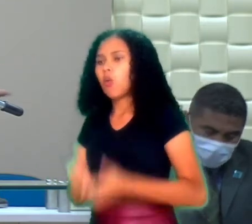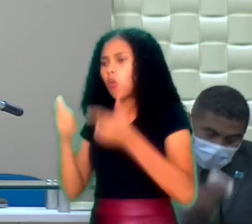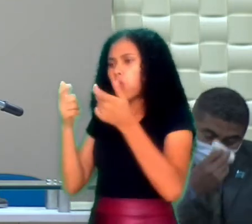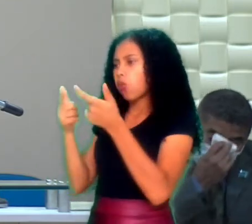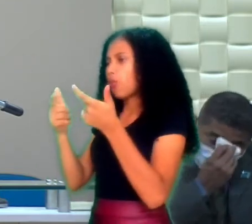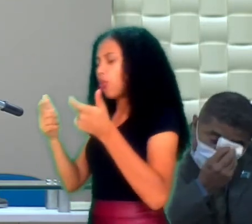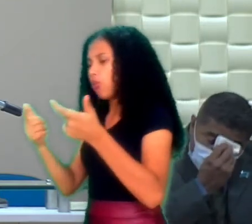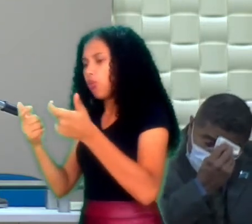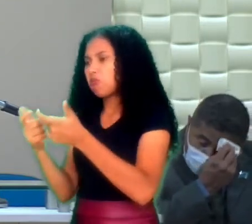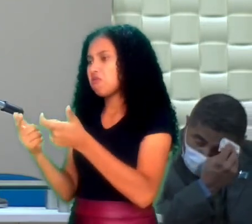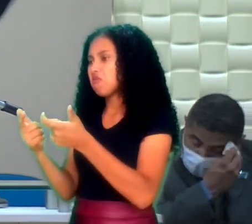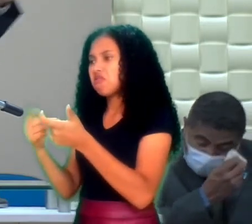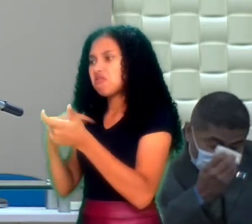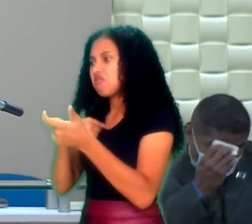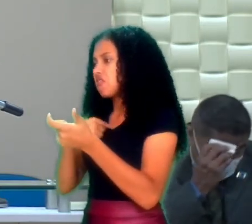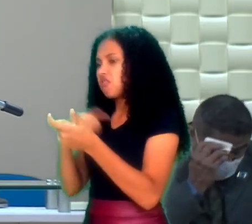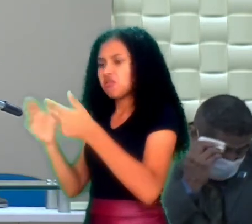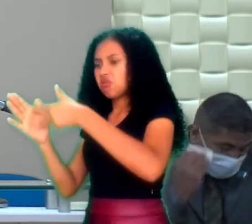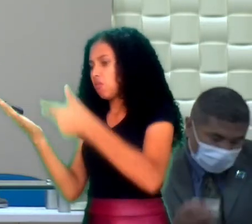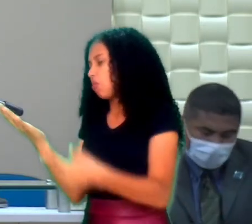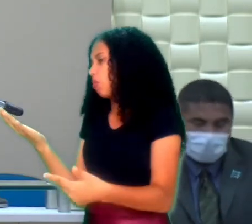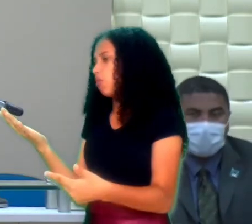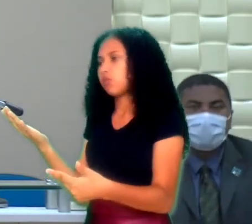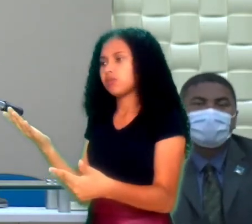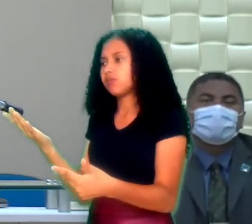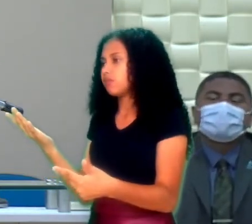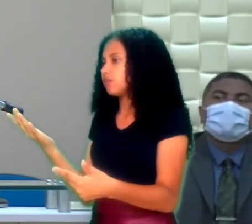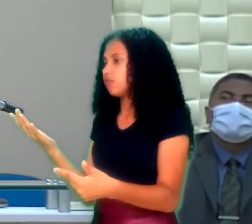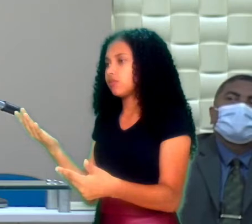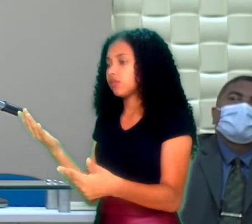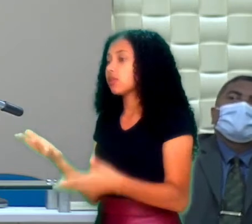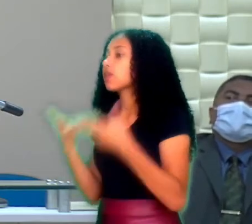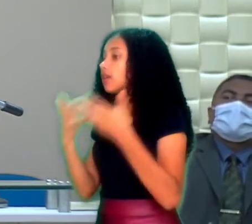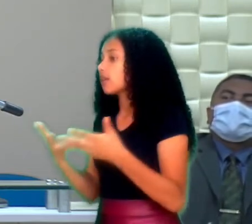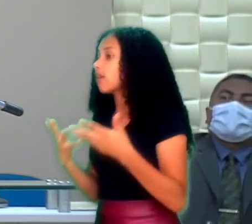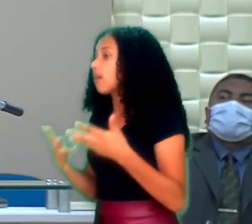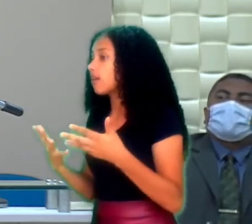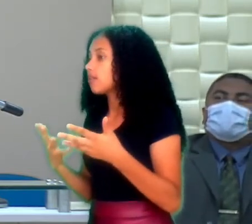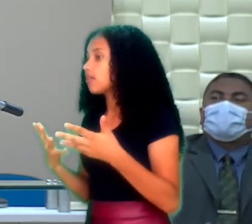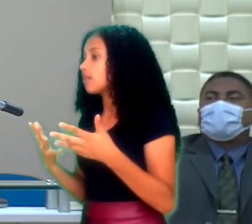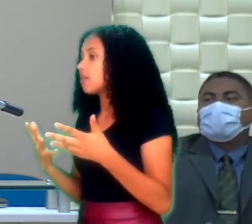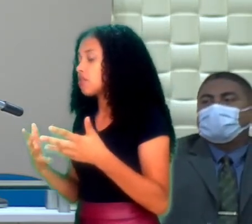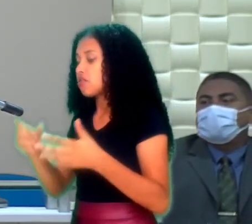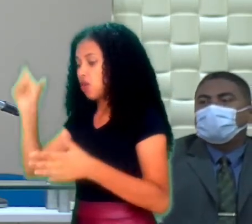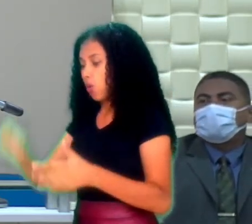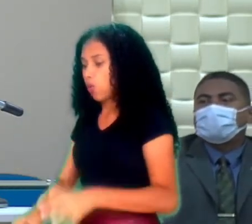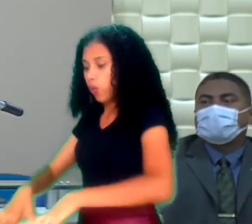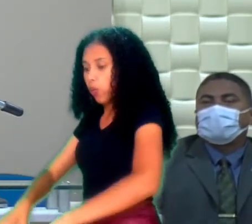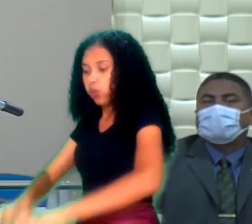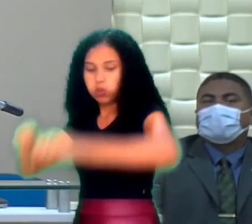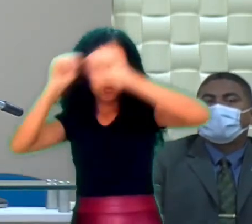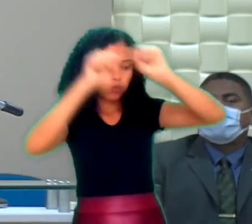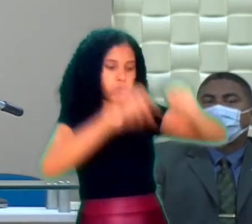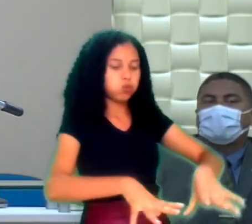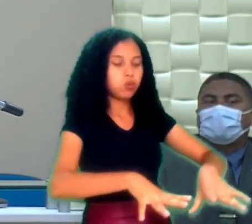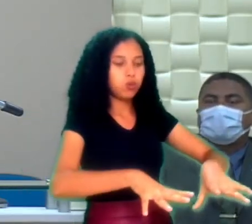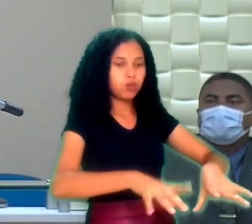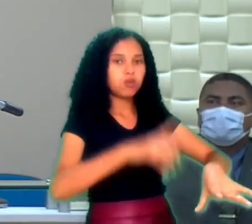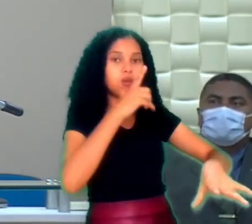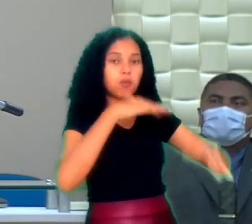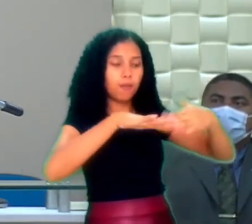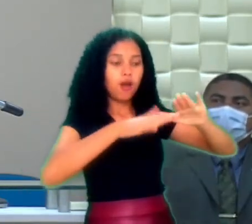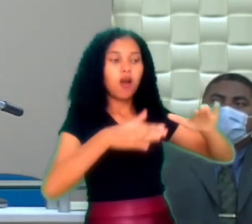O causador do problema, muitas vezes, é o último que acorda. E quando alguém o